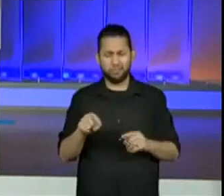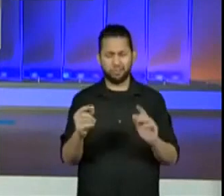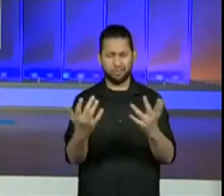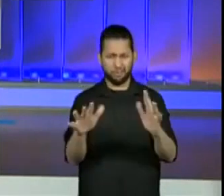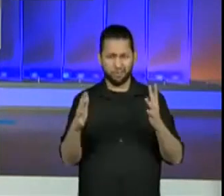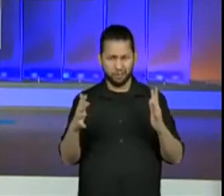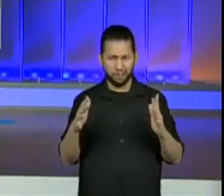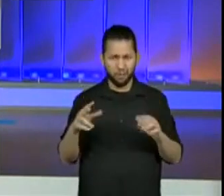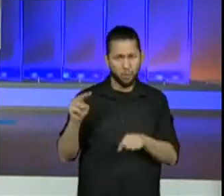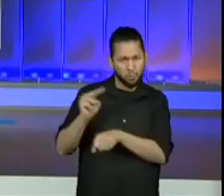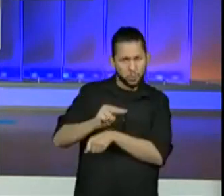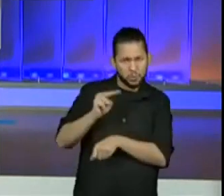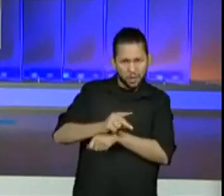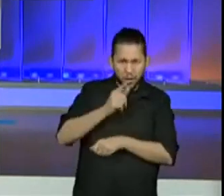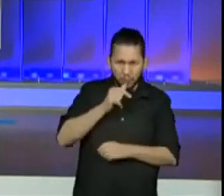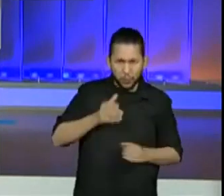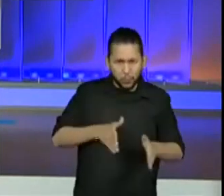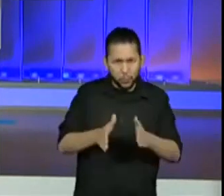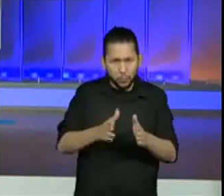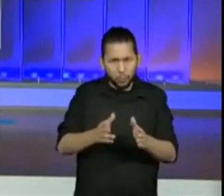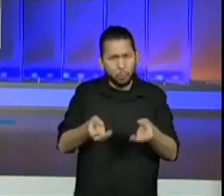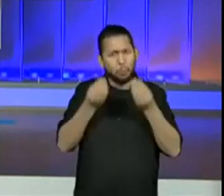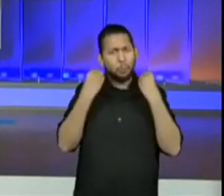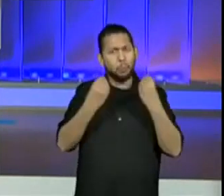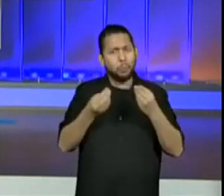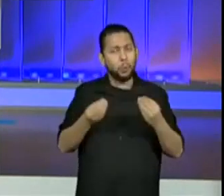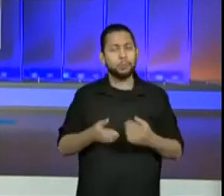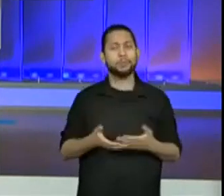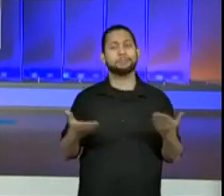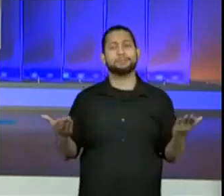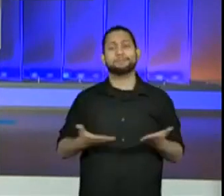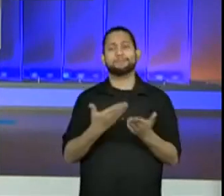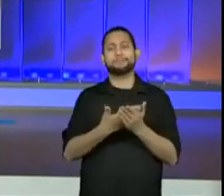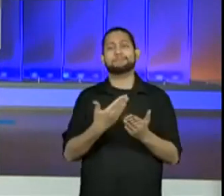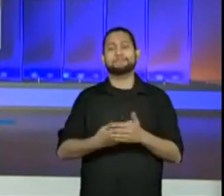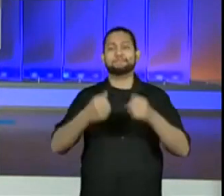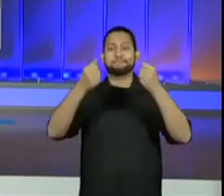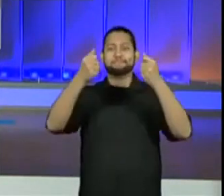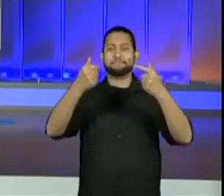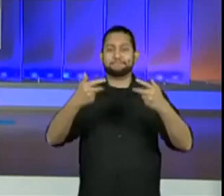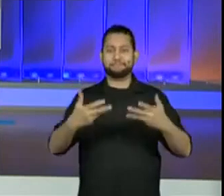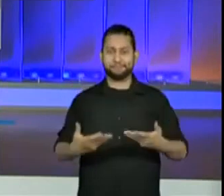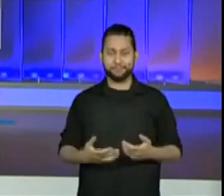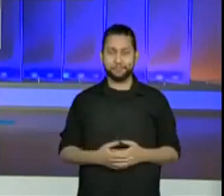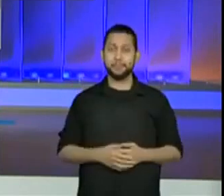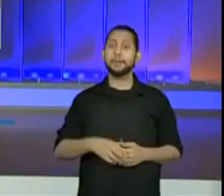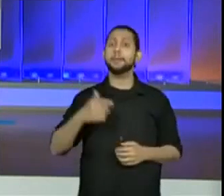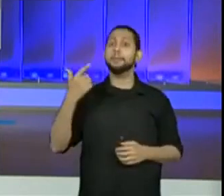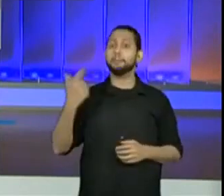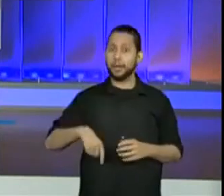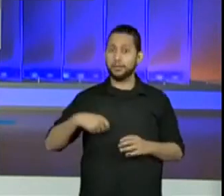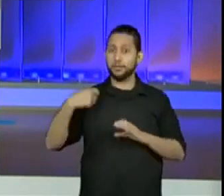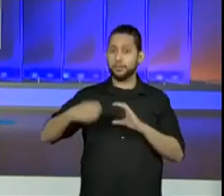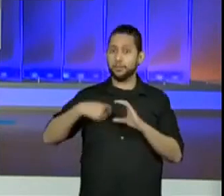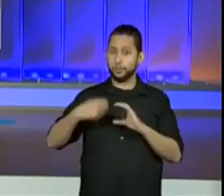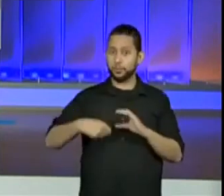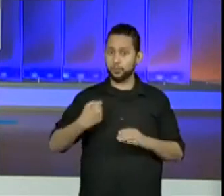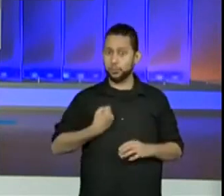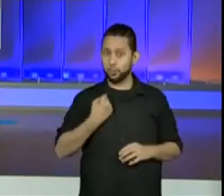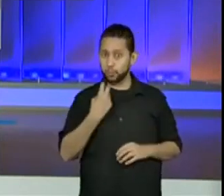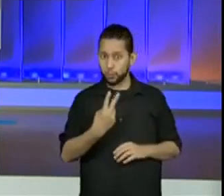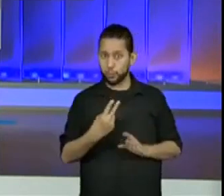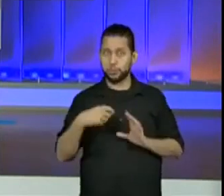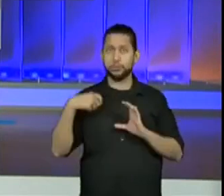a gente vai pensar no decorrer dessa aula. Eu vou pedir para que a gente assista ao VT número